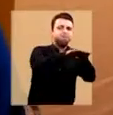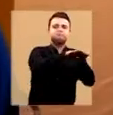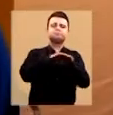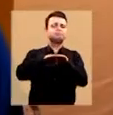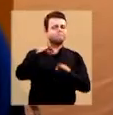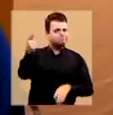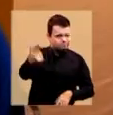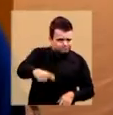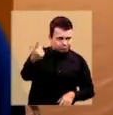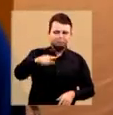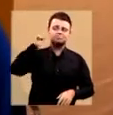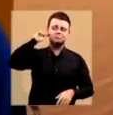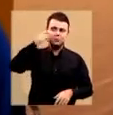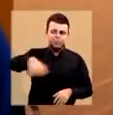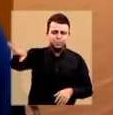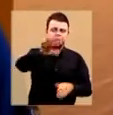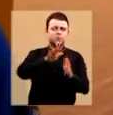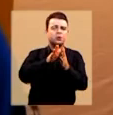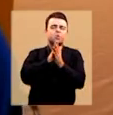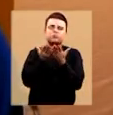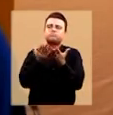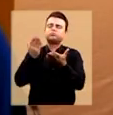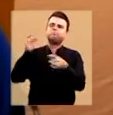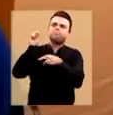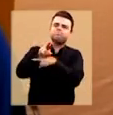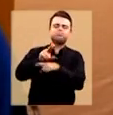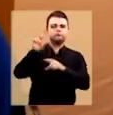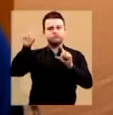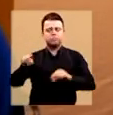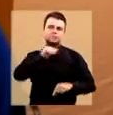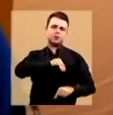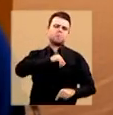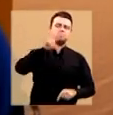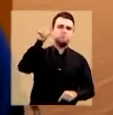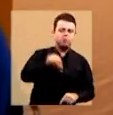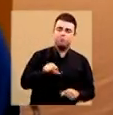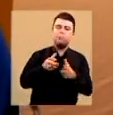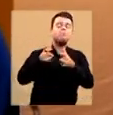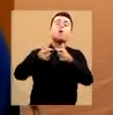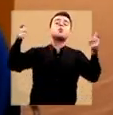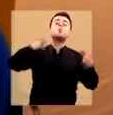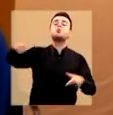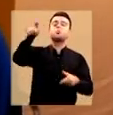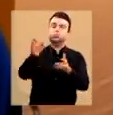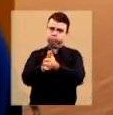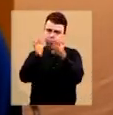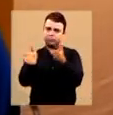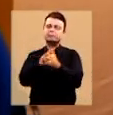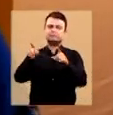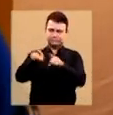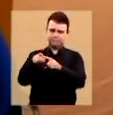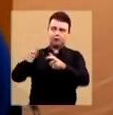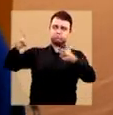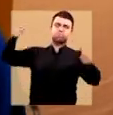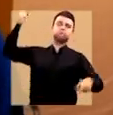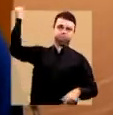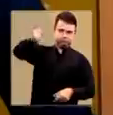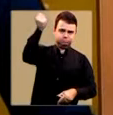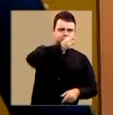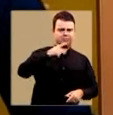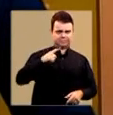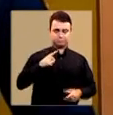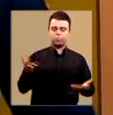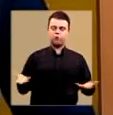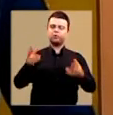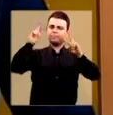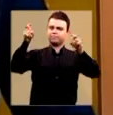Com oportunidades desiguais, os negros estudam menos, ganham menos, são a maioria entre os mais pobres e entre os assassinados.